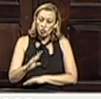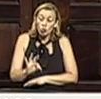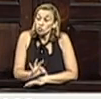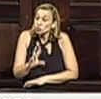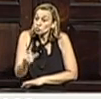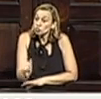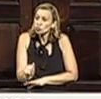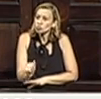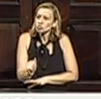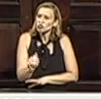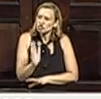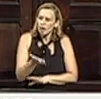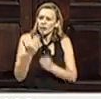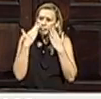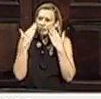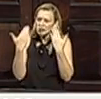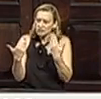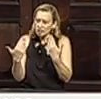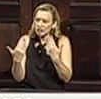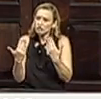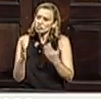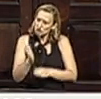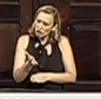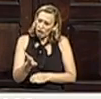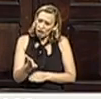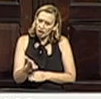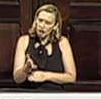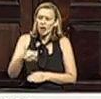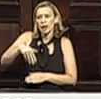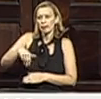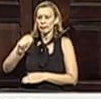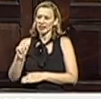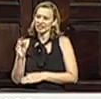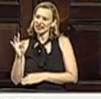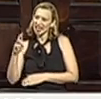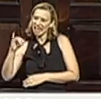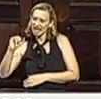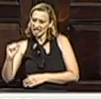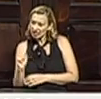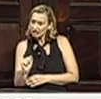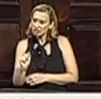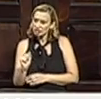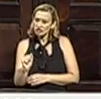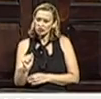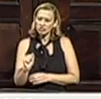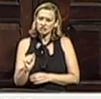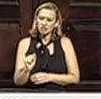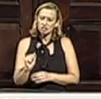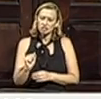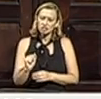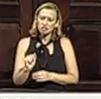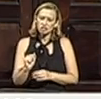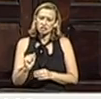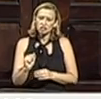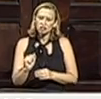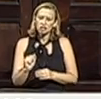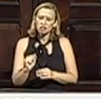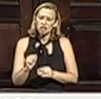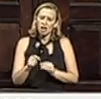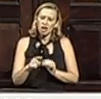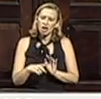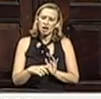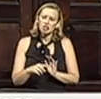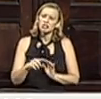destaques. Vossa Excelência aprovou a matéria, e eu também dei o voto pela Comissão de Trabalho, ressalvados